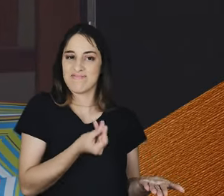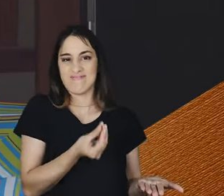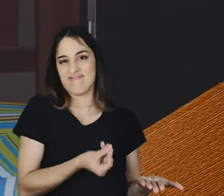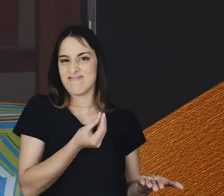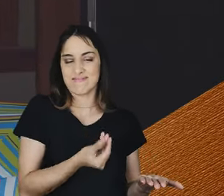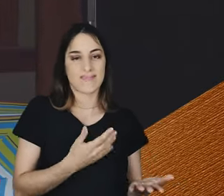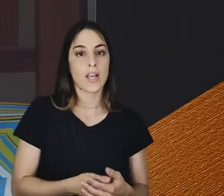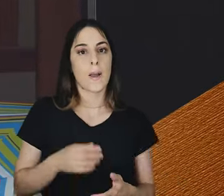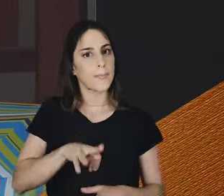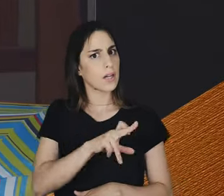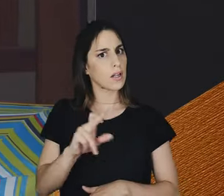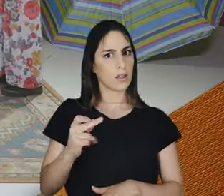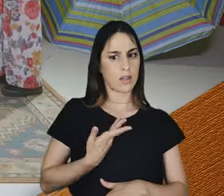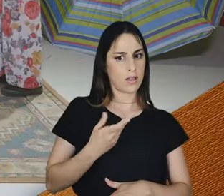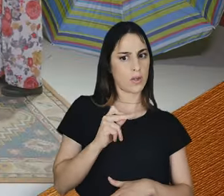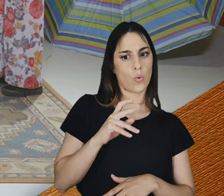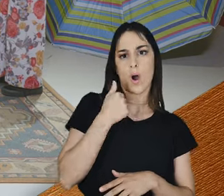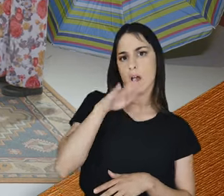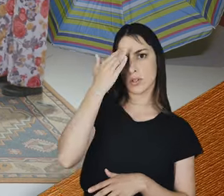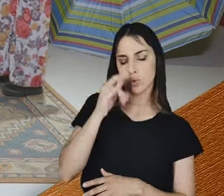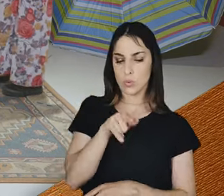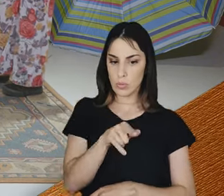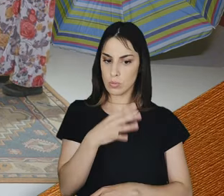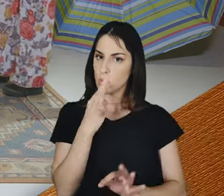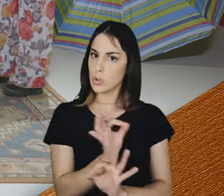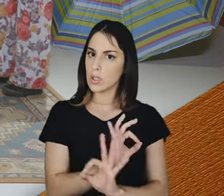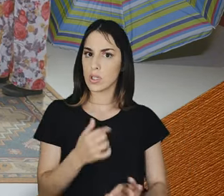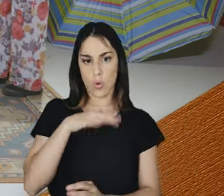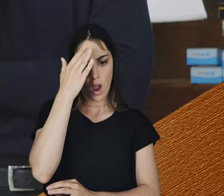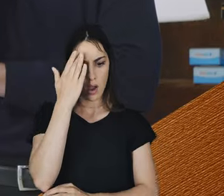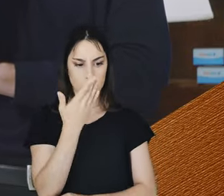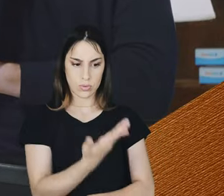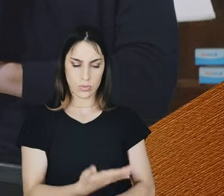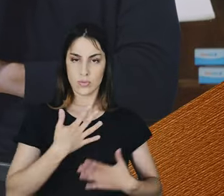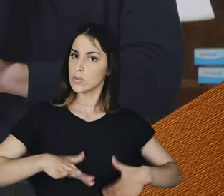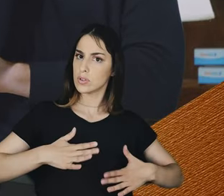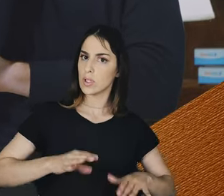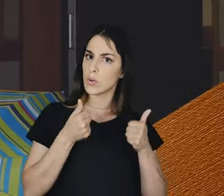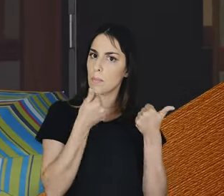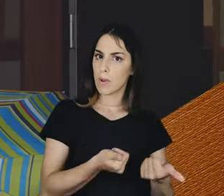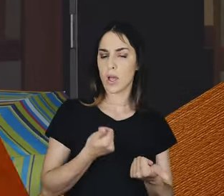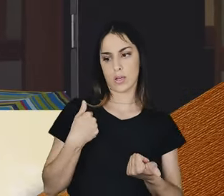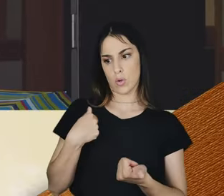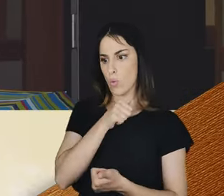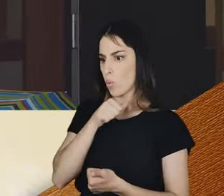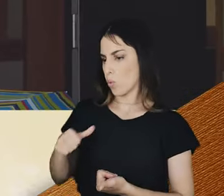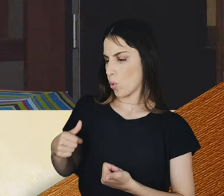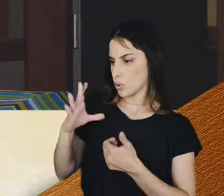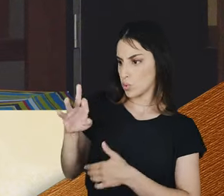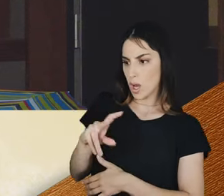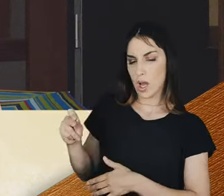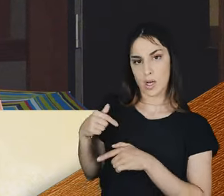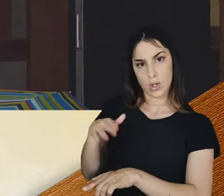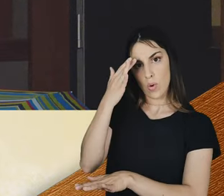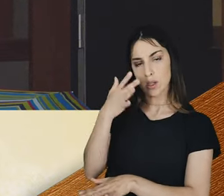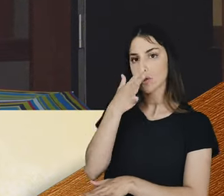Margarida, eu acho que estás muito bonita e que o vestido te fica muito bem. Concordo plenamente com a Joana. Eu acho que está. A Margarida está lindíssima. Desculpe lá, João